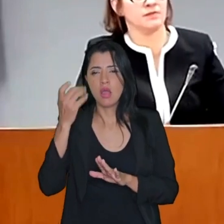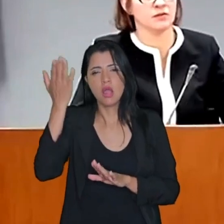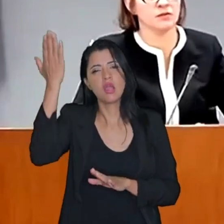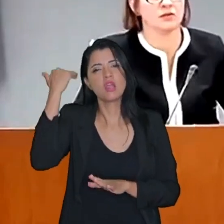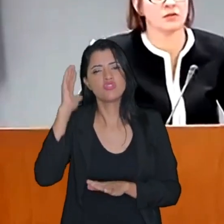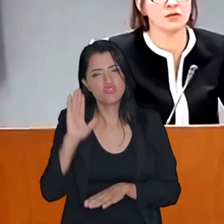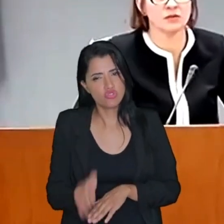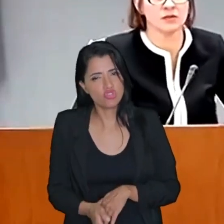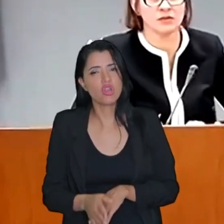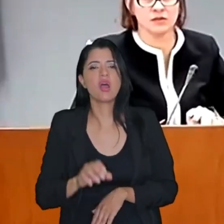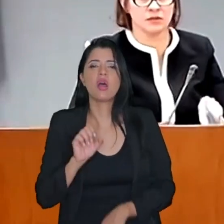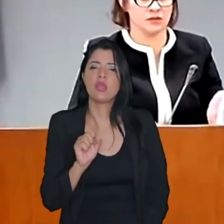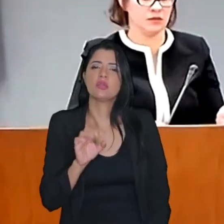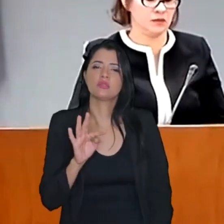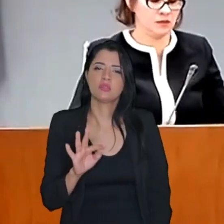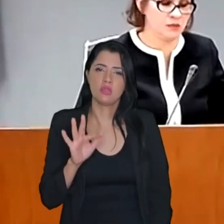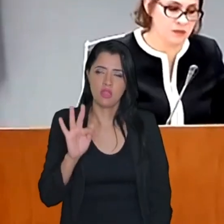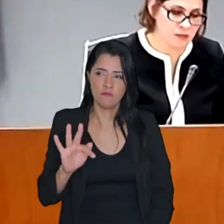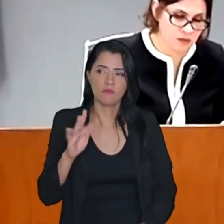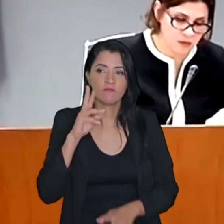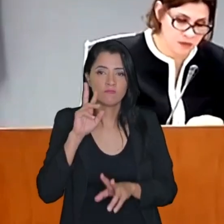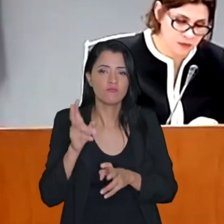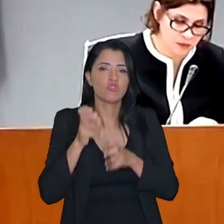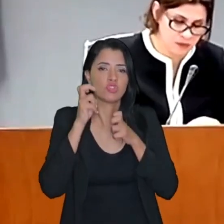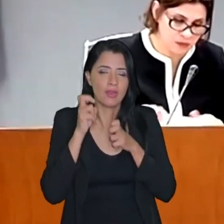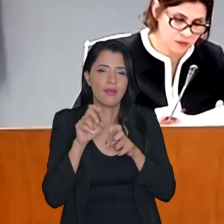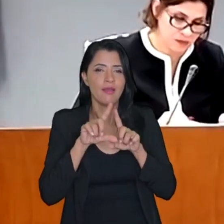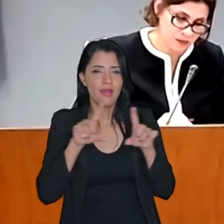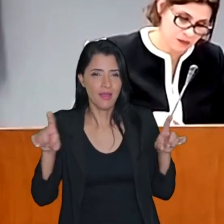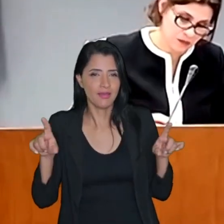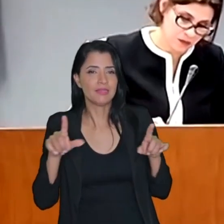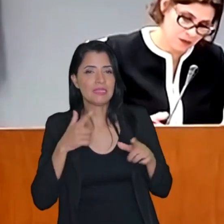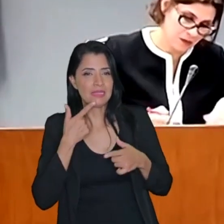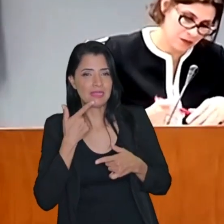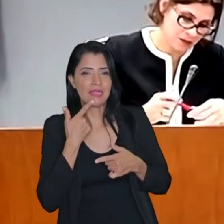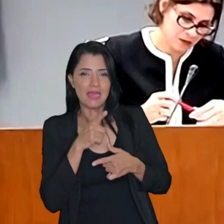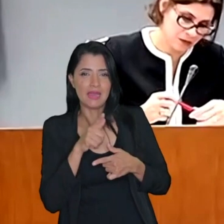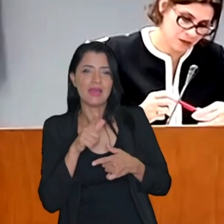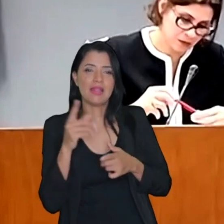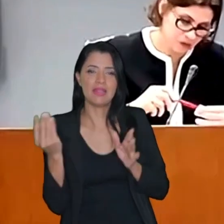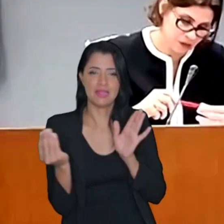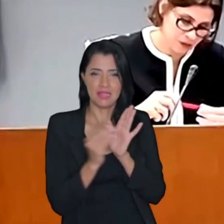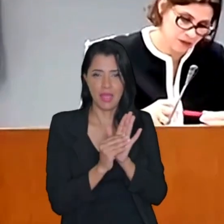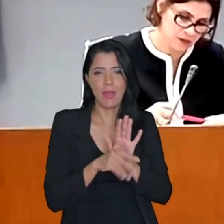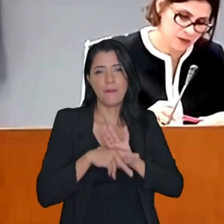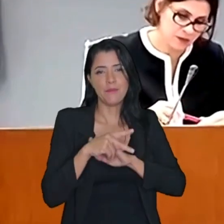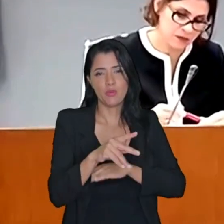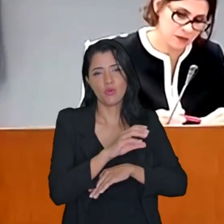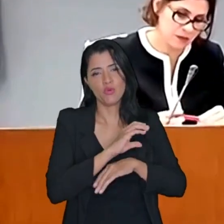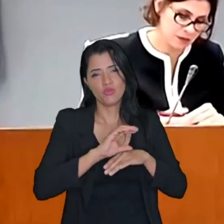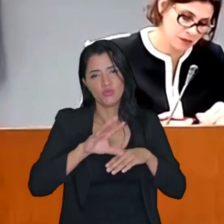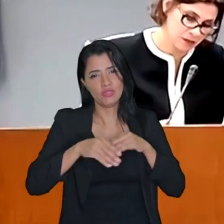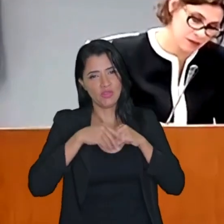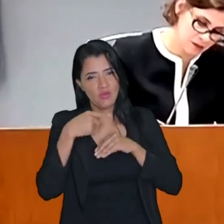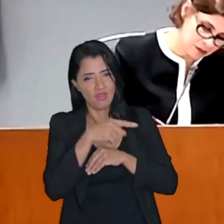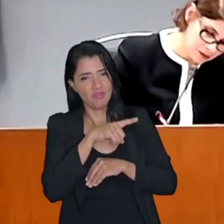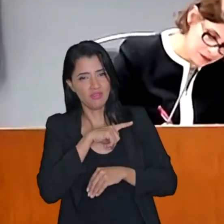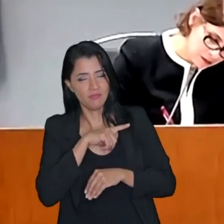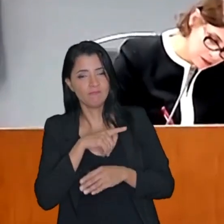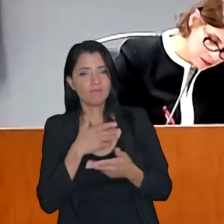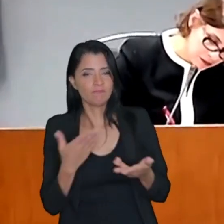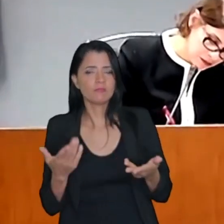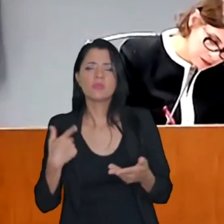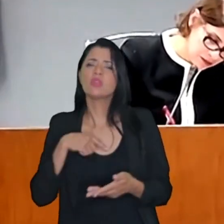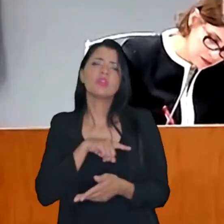né? Antes da expressão linguística dele na própria Constituição Federal. E aí a